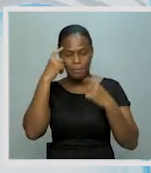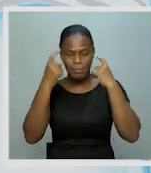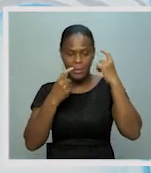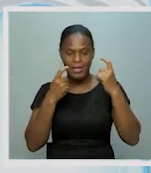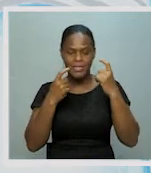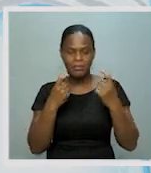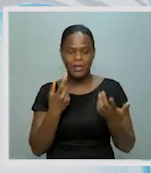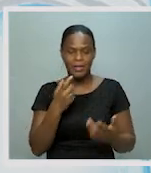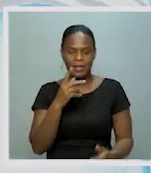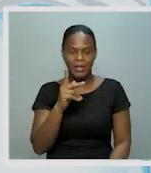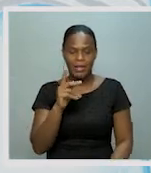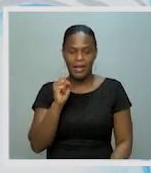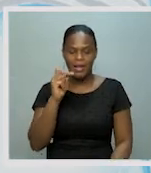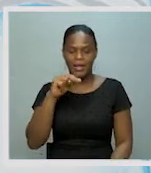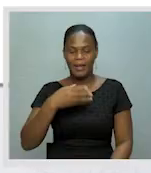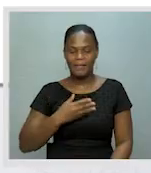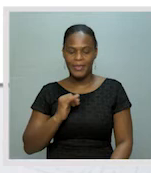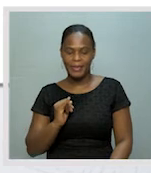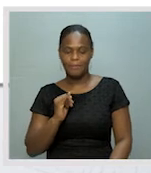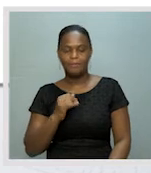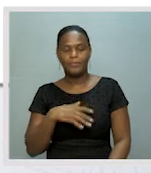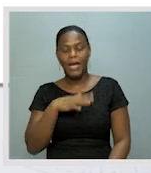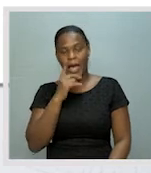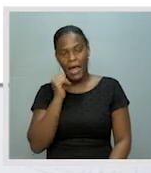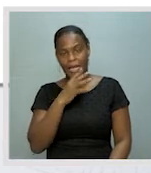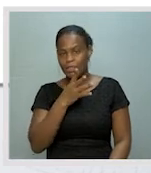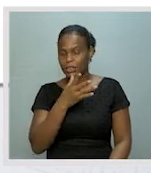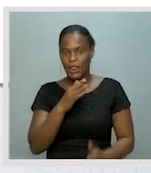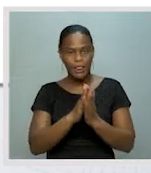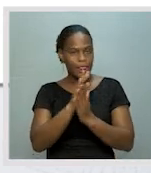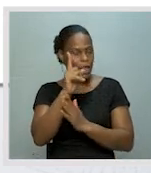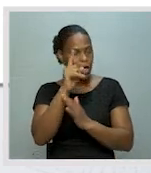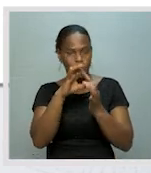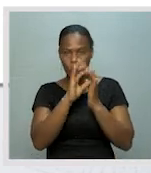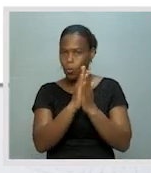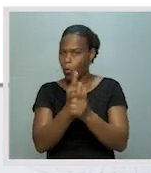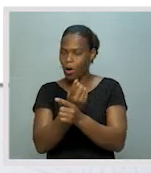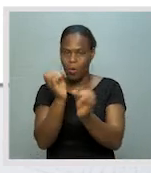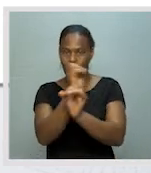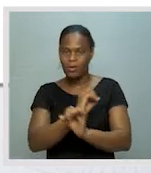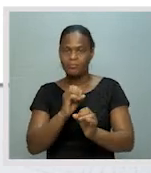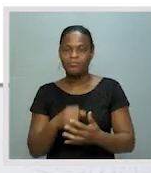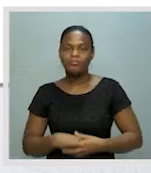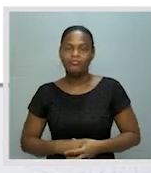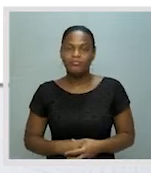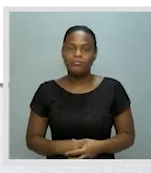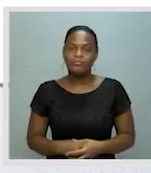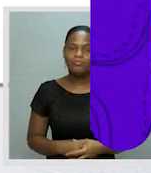um pensamento de Gandhi. Ele diz: Deus não tem religião.